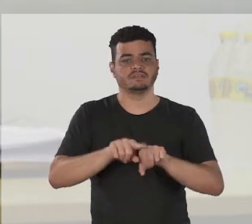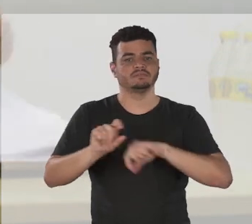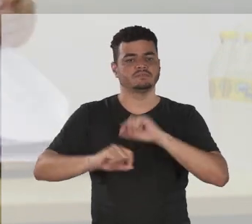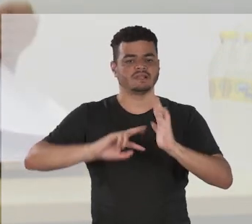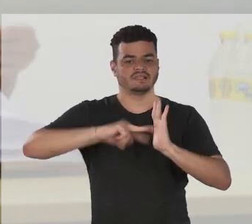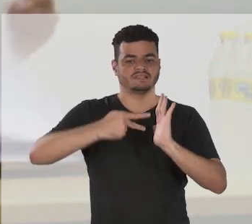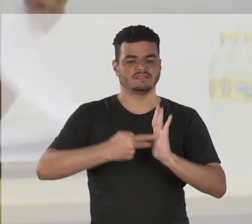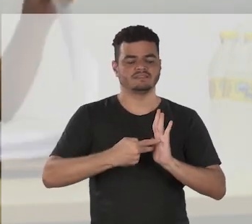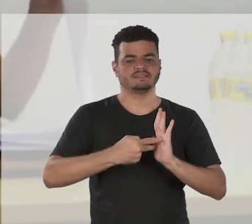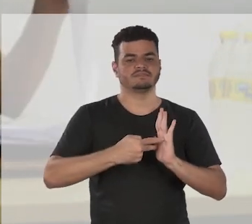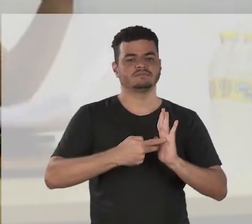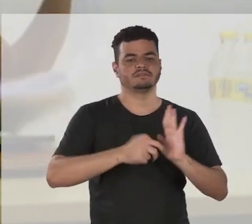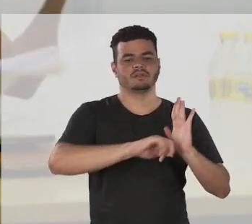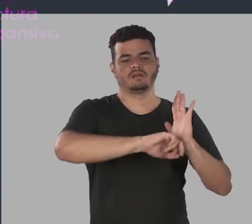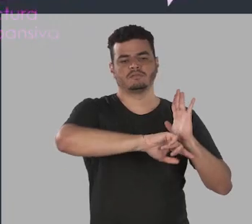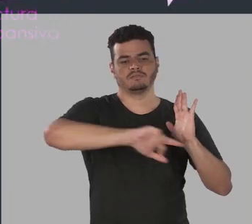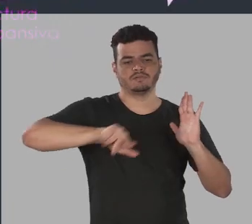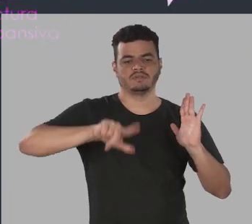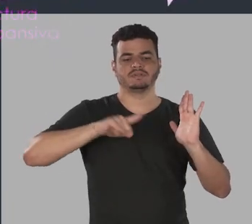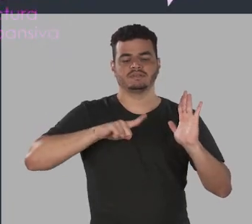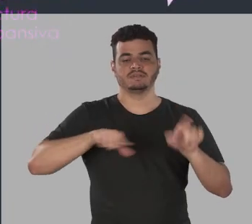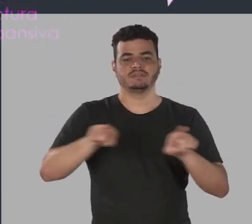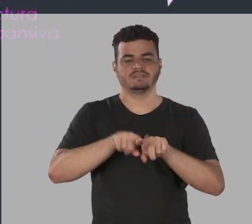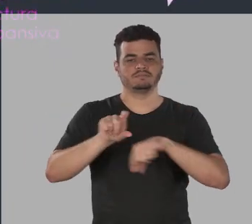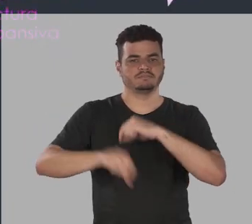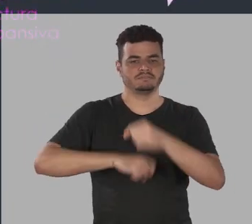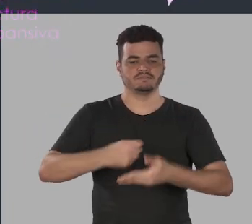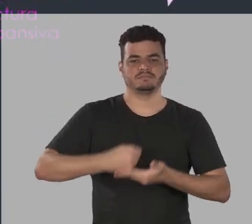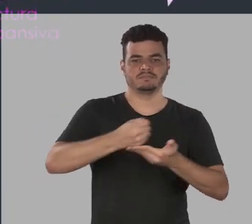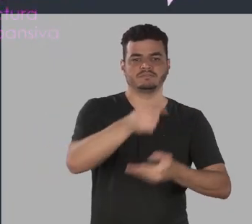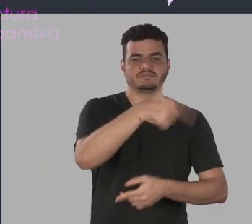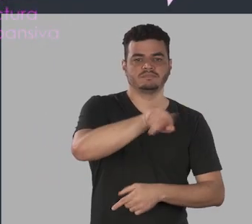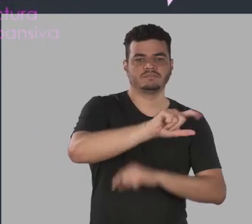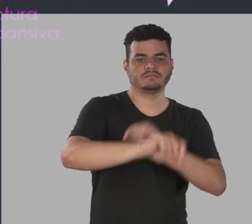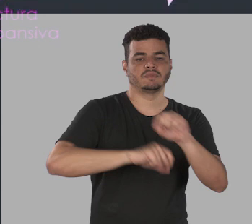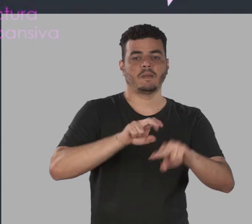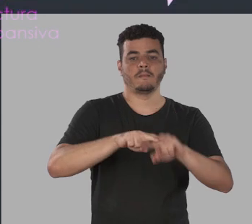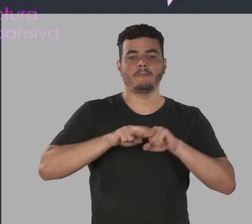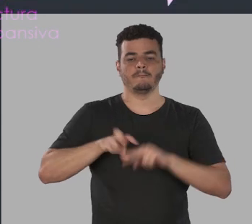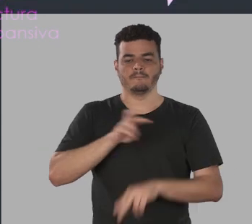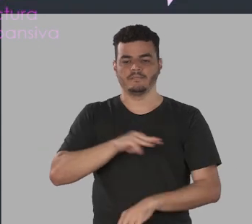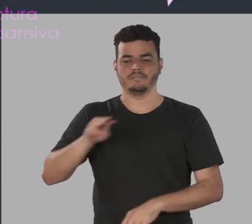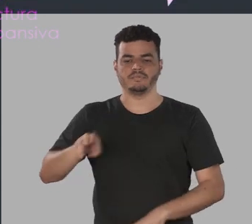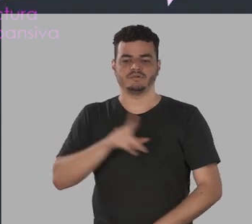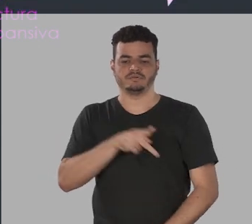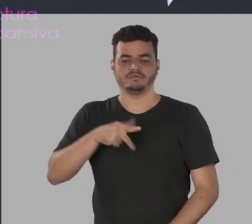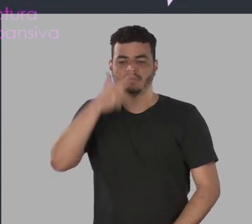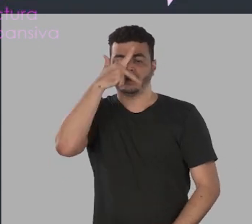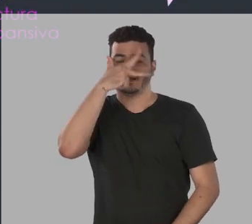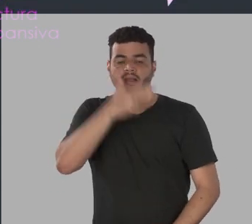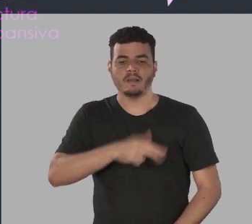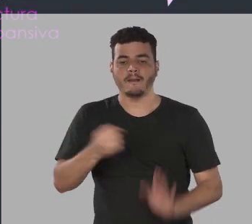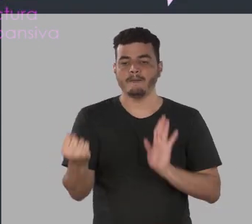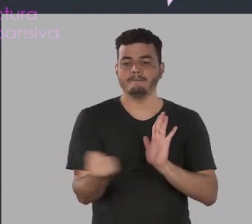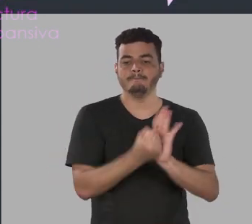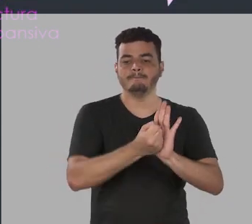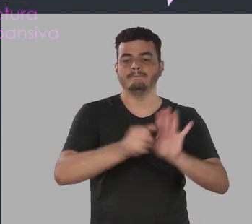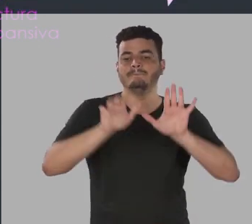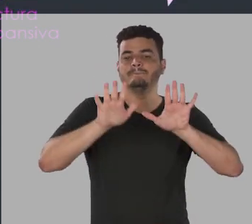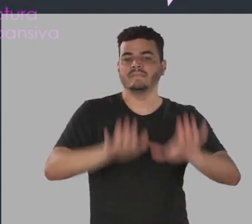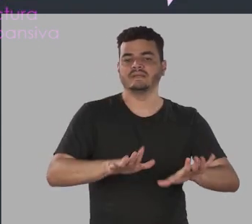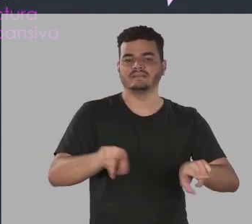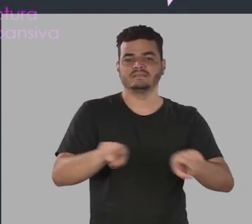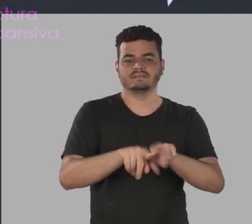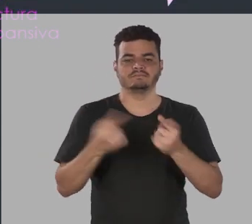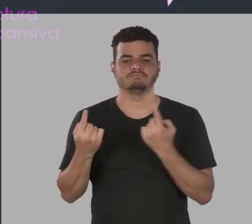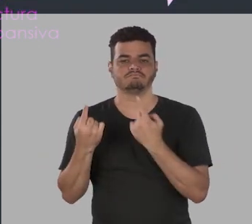múltiplos significados, se construir memórias, leituras, né? Então, a mediação docente deixa marcas e provoca efeito